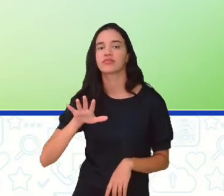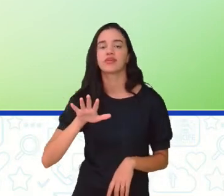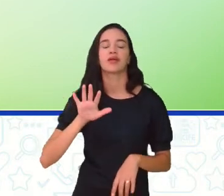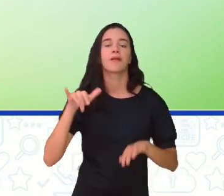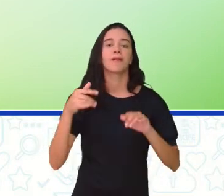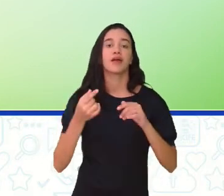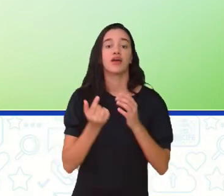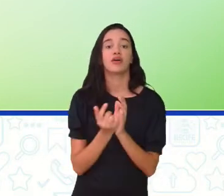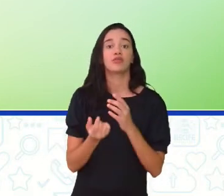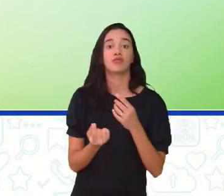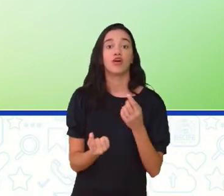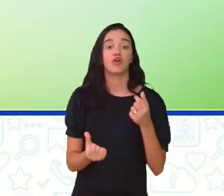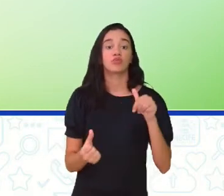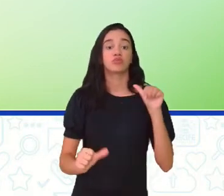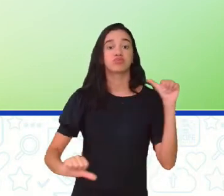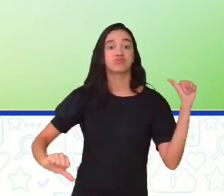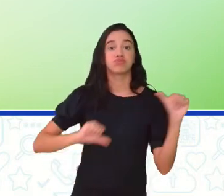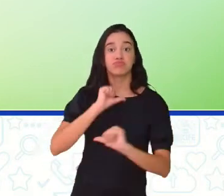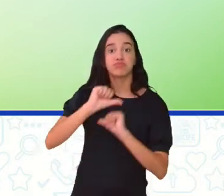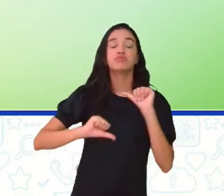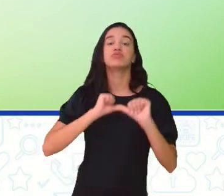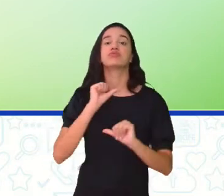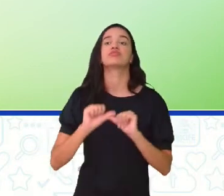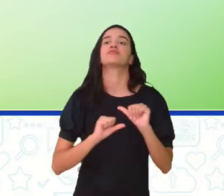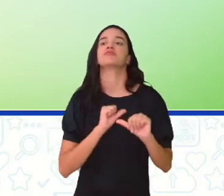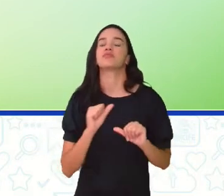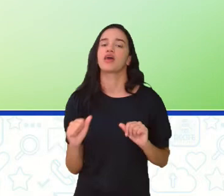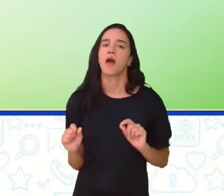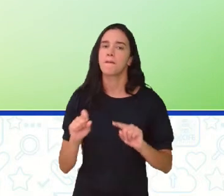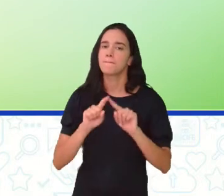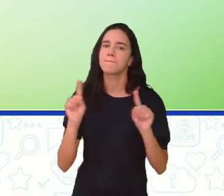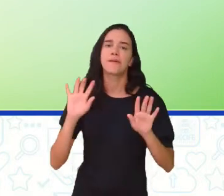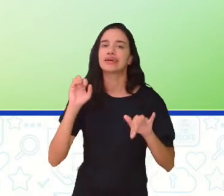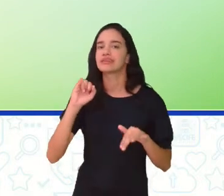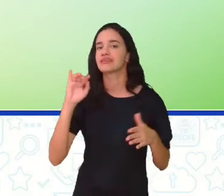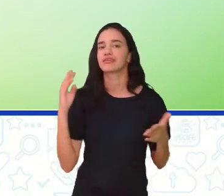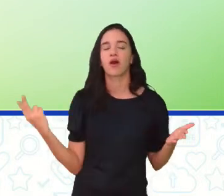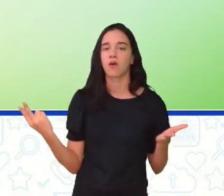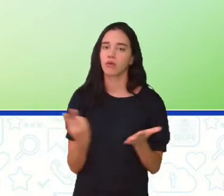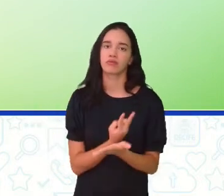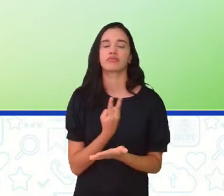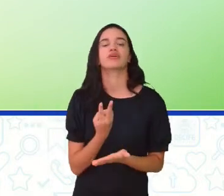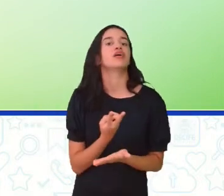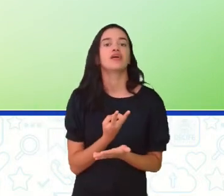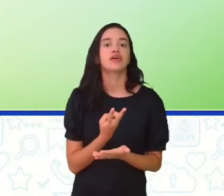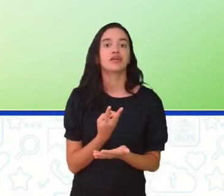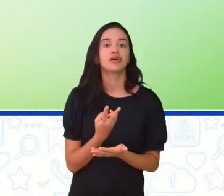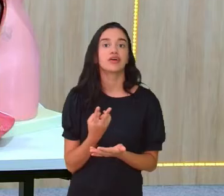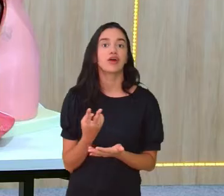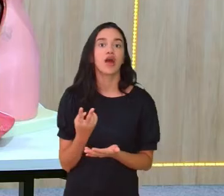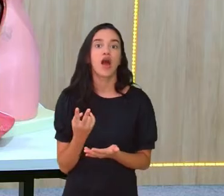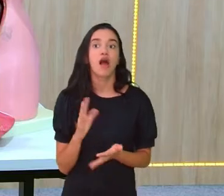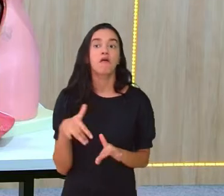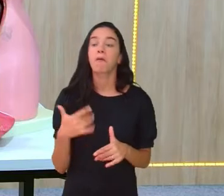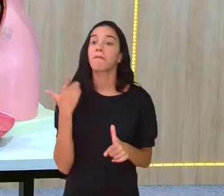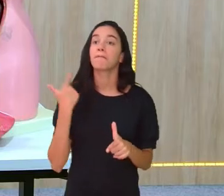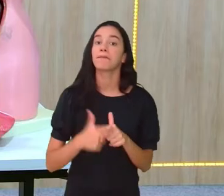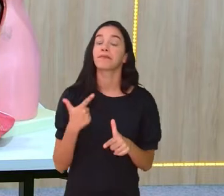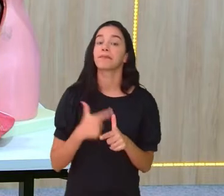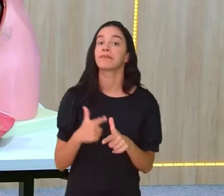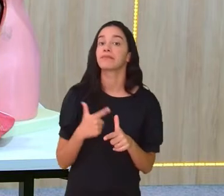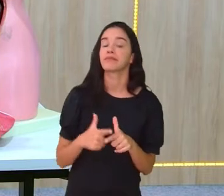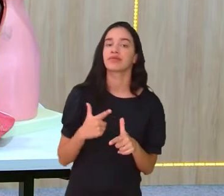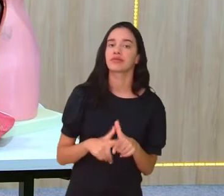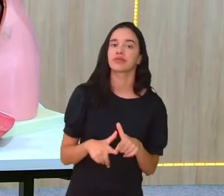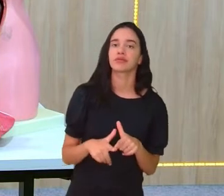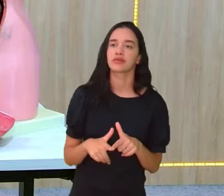filtrado, umedecido e aquecido. Mas se por acaso isso não acontecer, o que problema a gente vai ter.